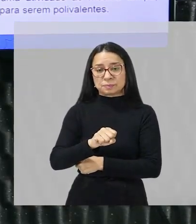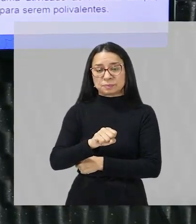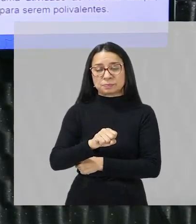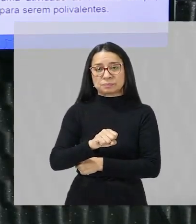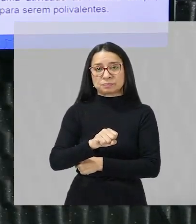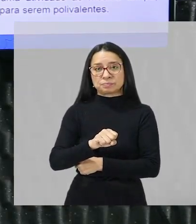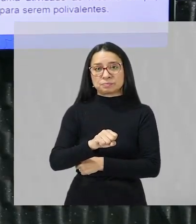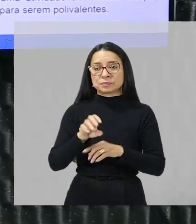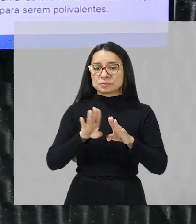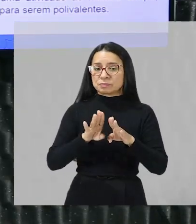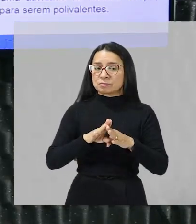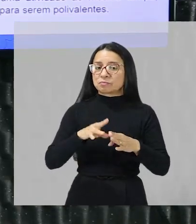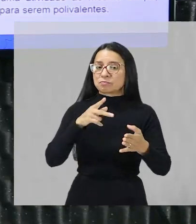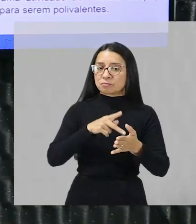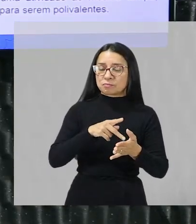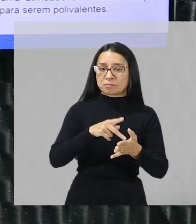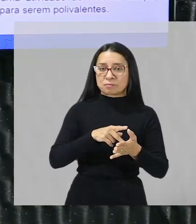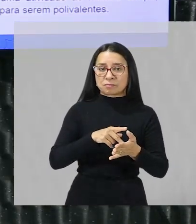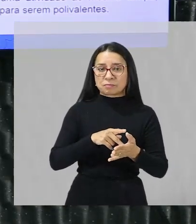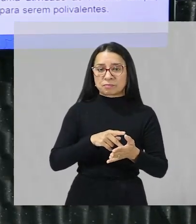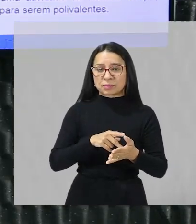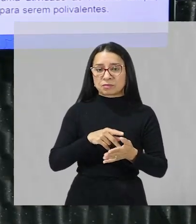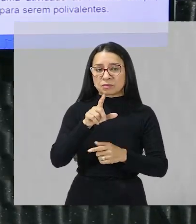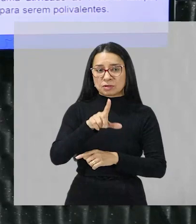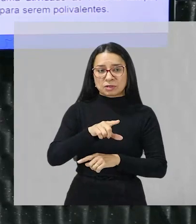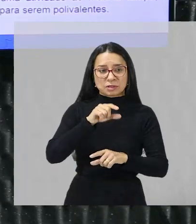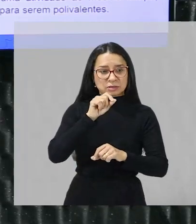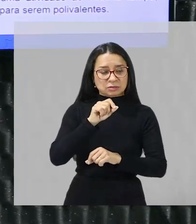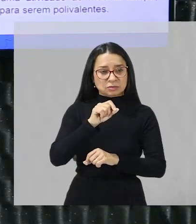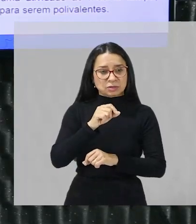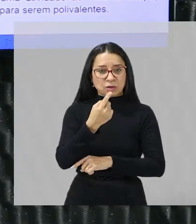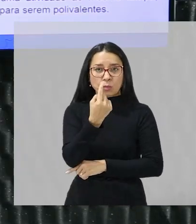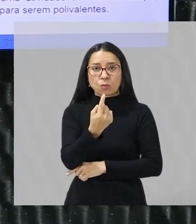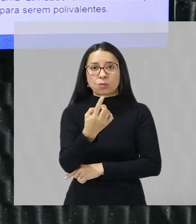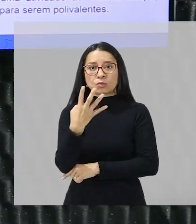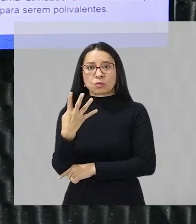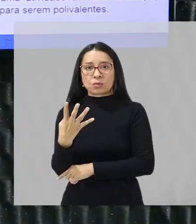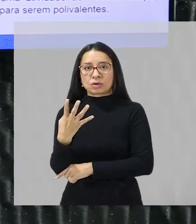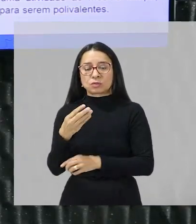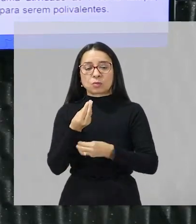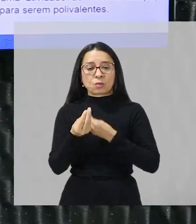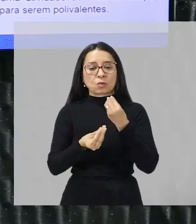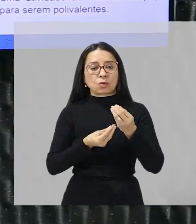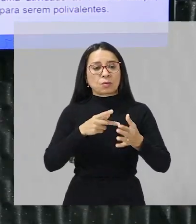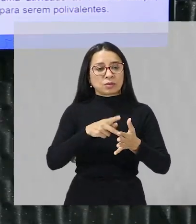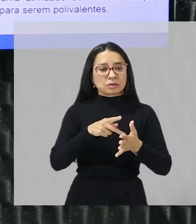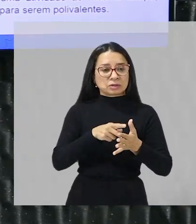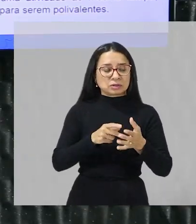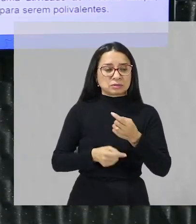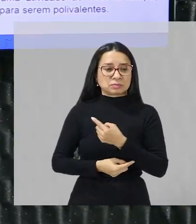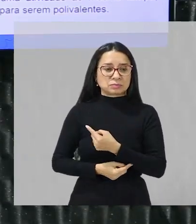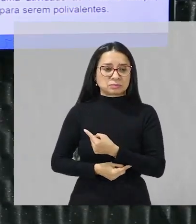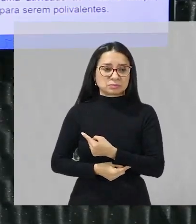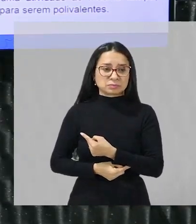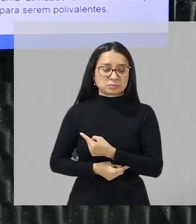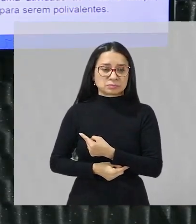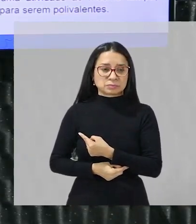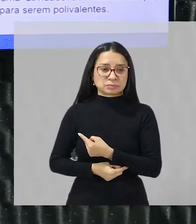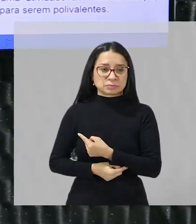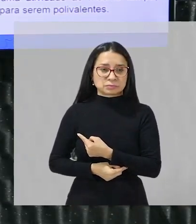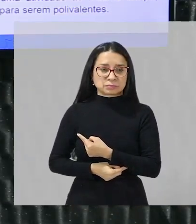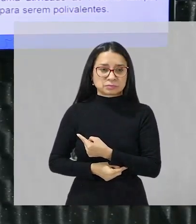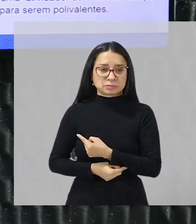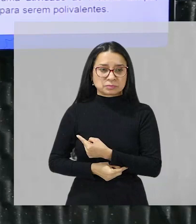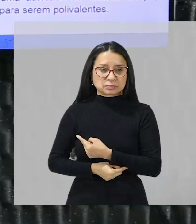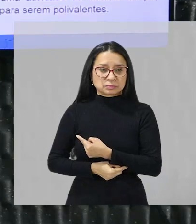charge. Faz sentido como texto isolado, talvez, mas não de acordo com a charge, ok? Letra E. Flexibilização